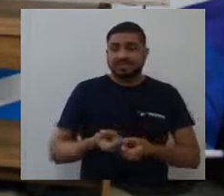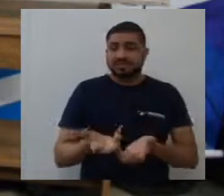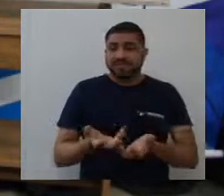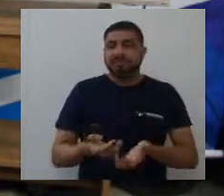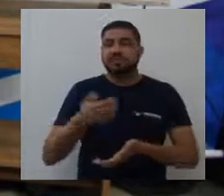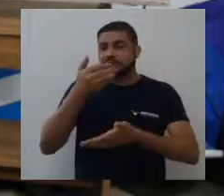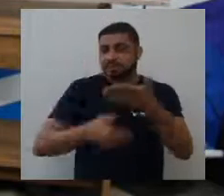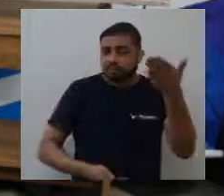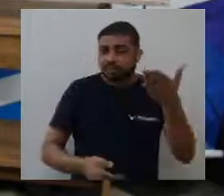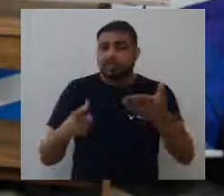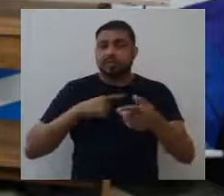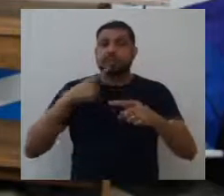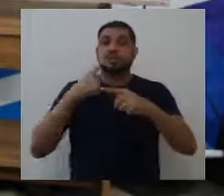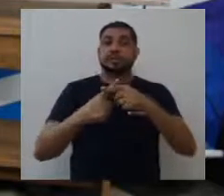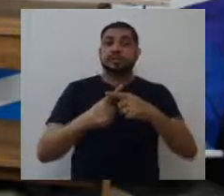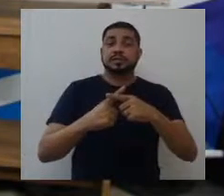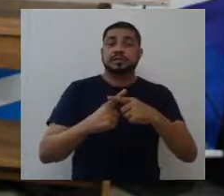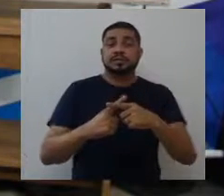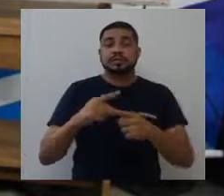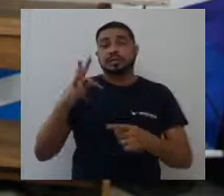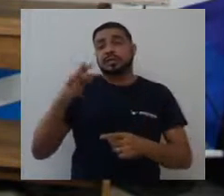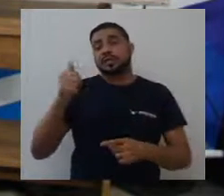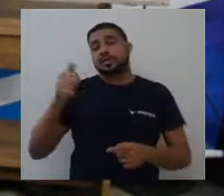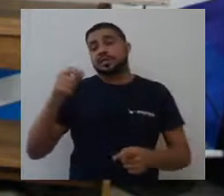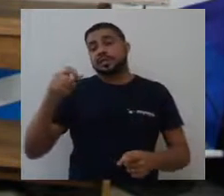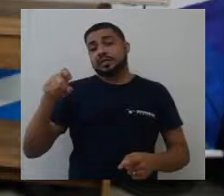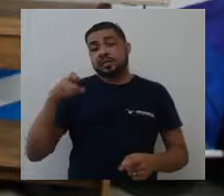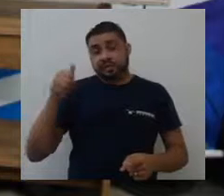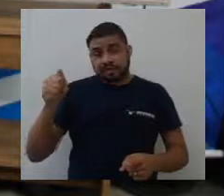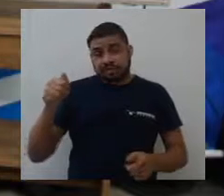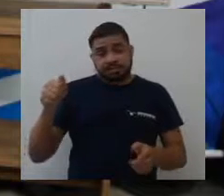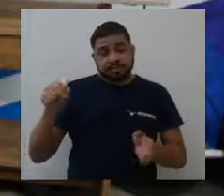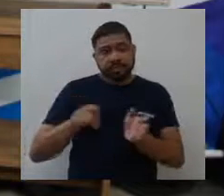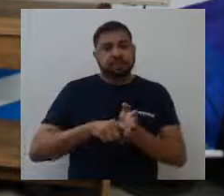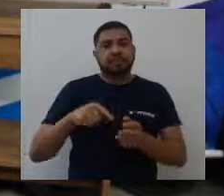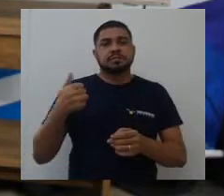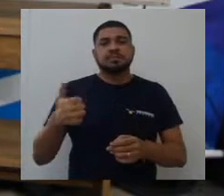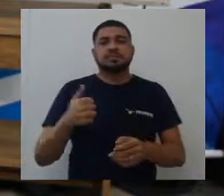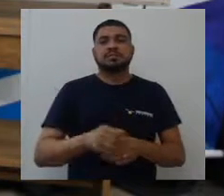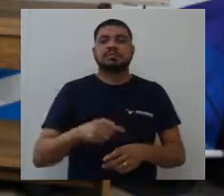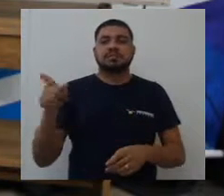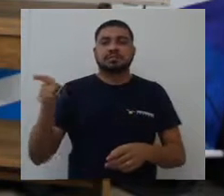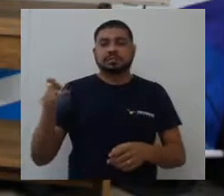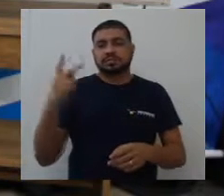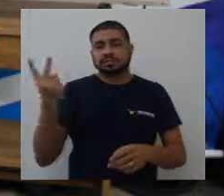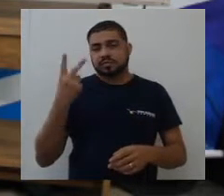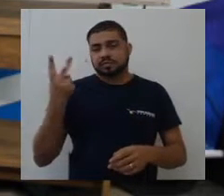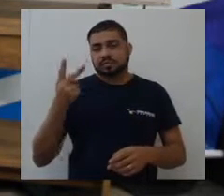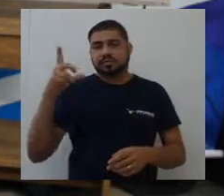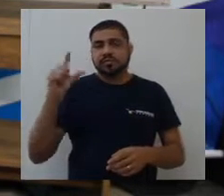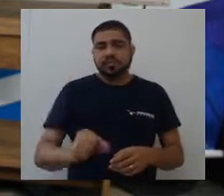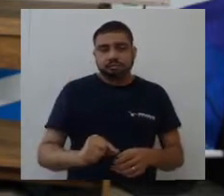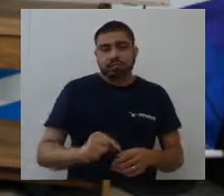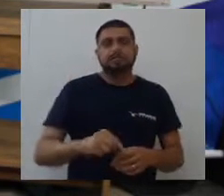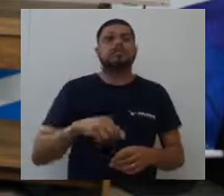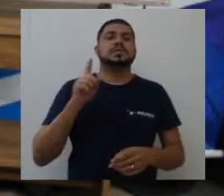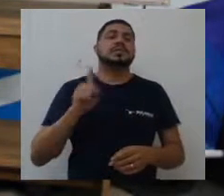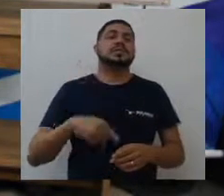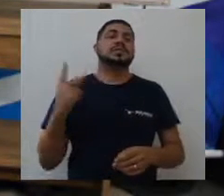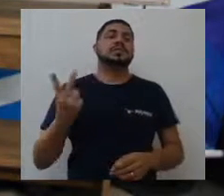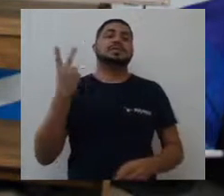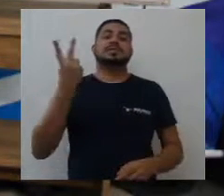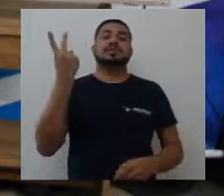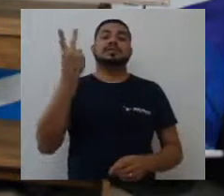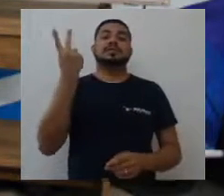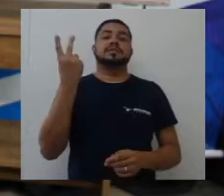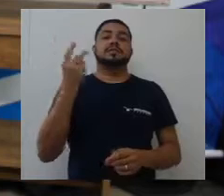produto, eu multiplico por uma taxa menor que 1. Percebeu essa ideia? E esse valor que reduz do 1 é exatamente o